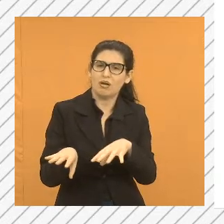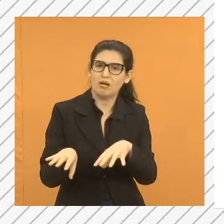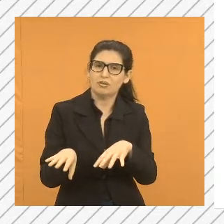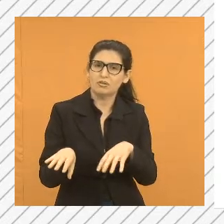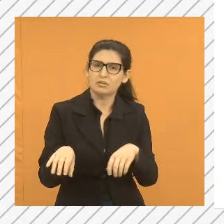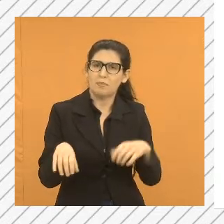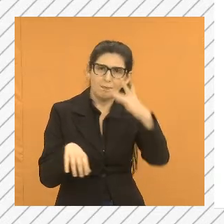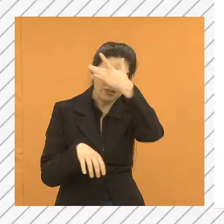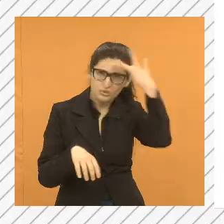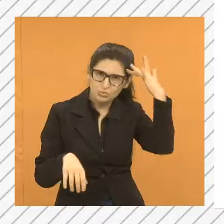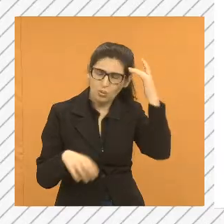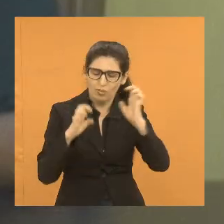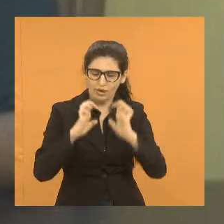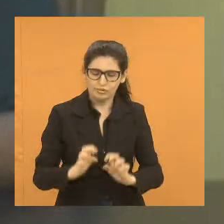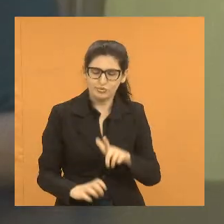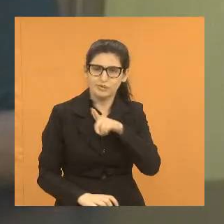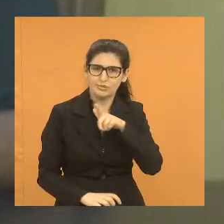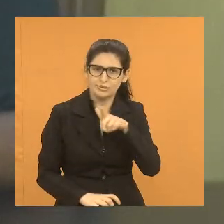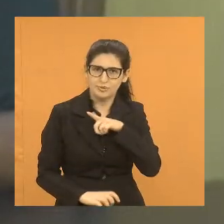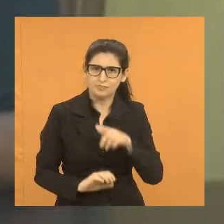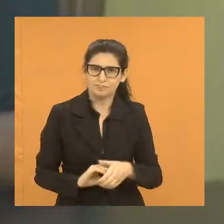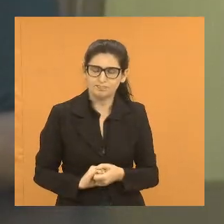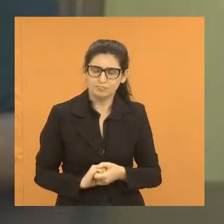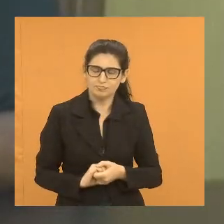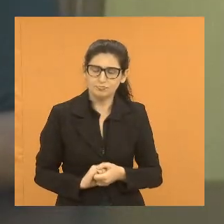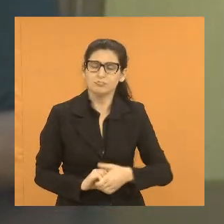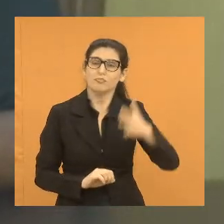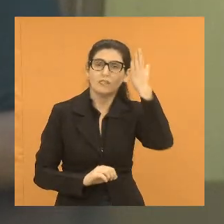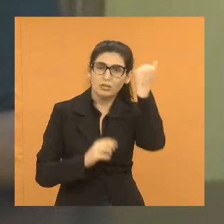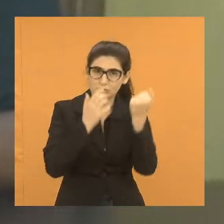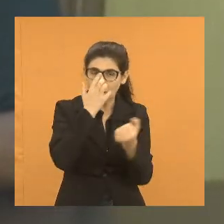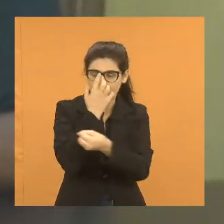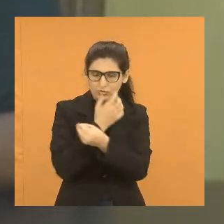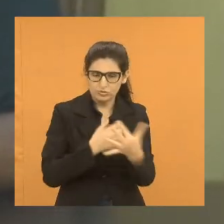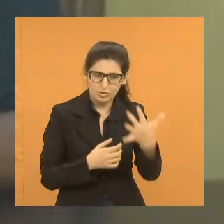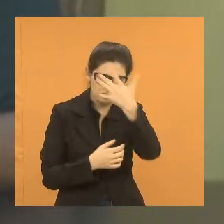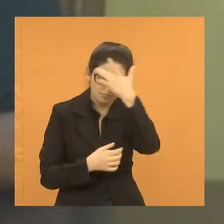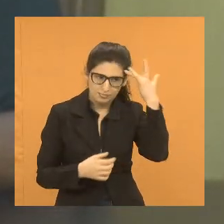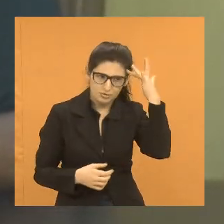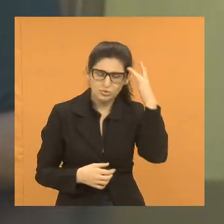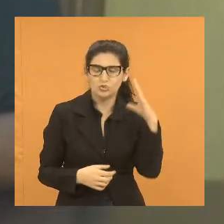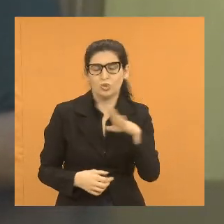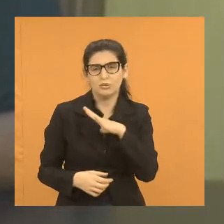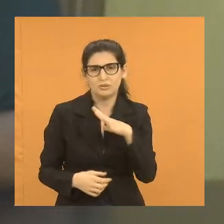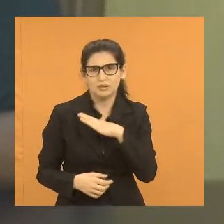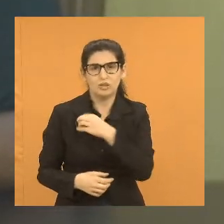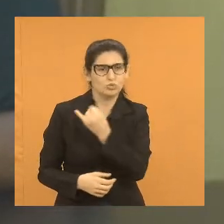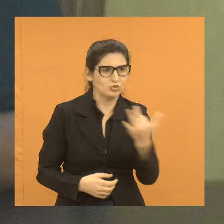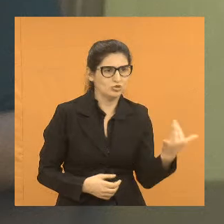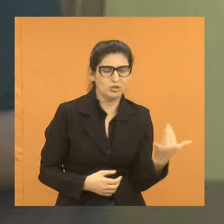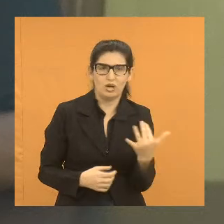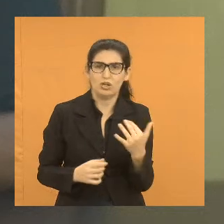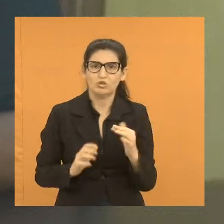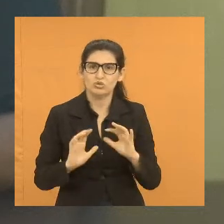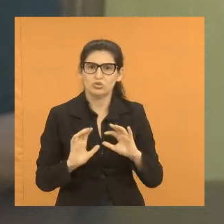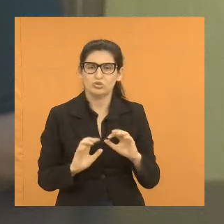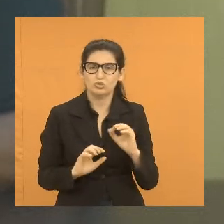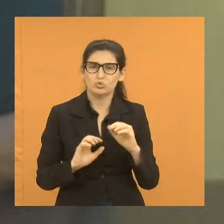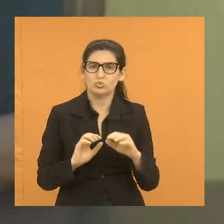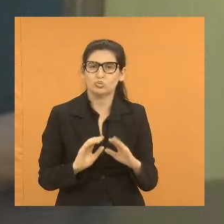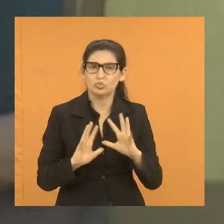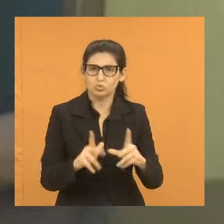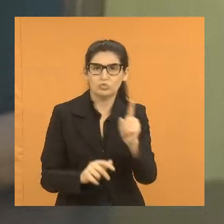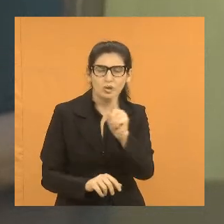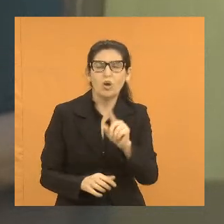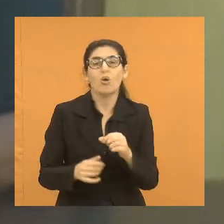porque, às vezes, a gente já sabe que o número ainda, no nosso município, não é nem por número de habitantes, é pelo número de chamadas,